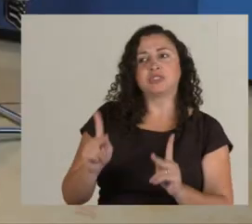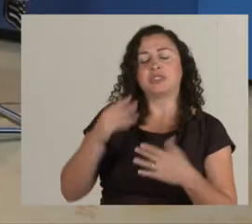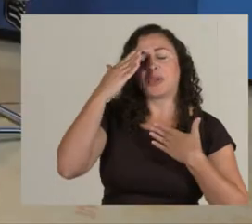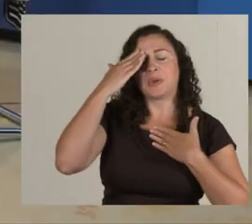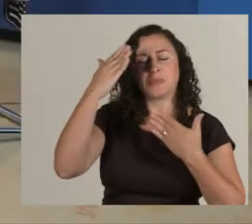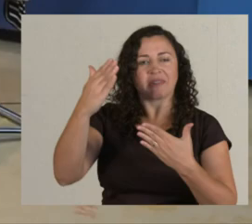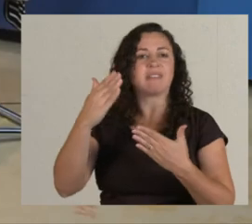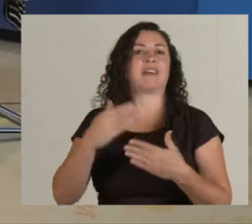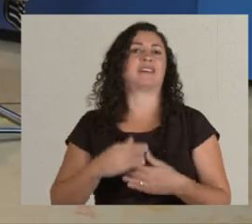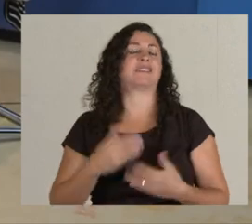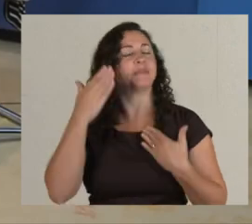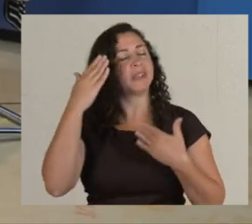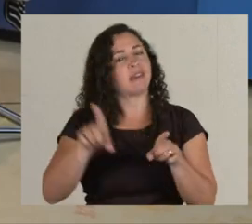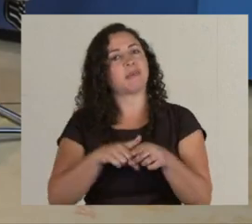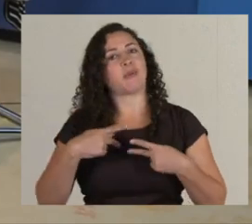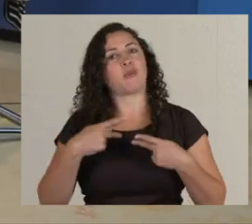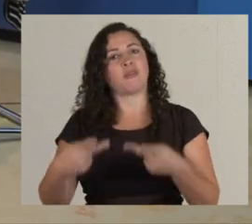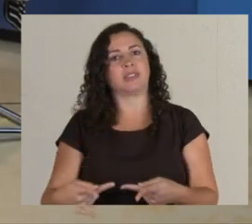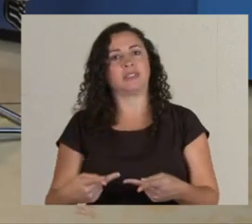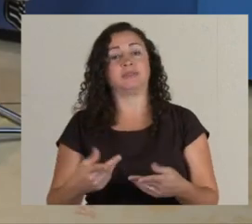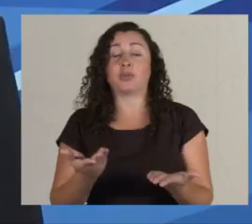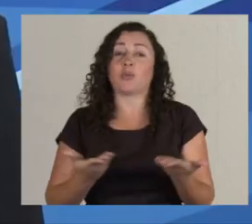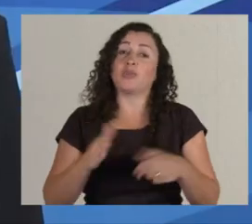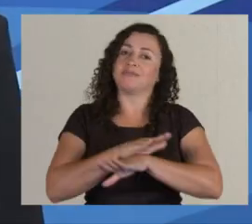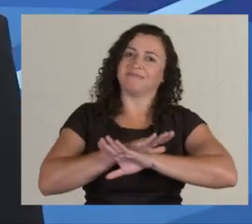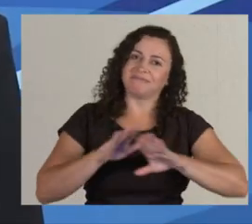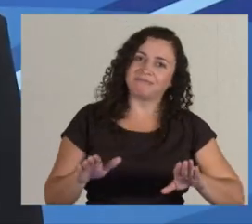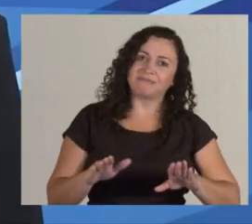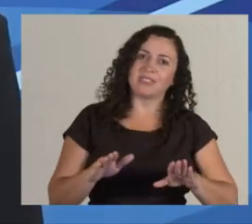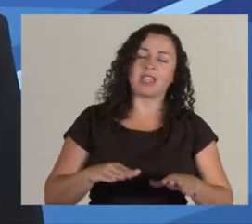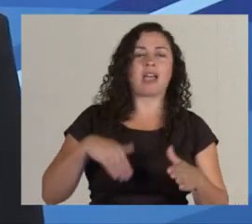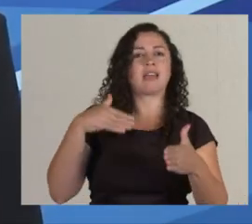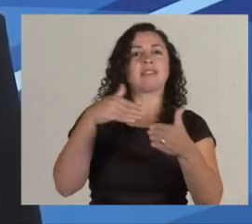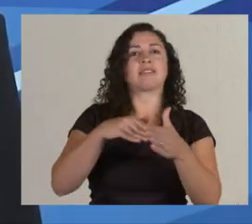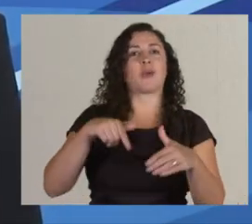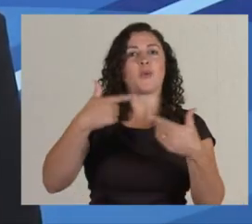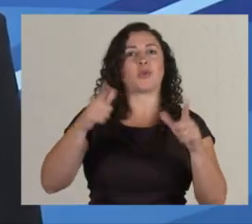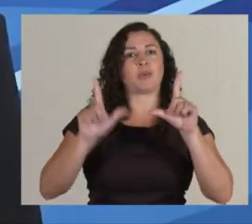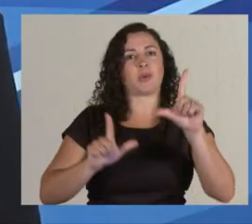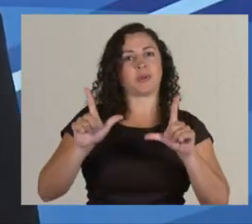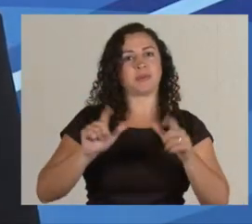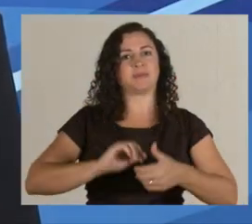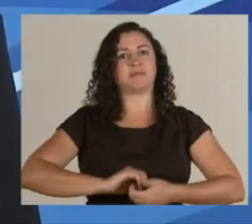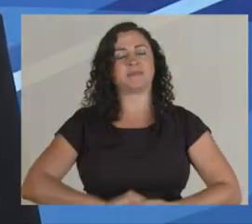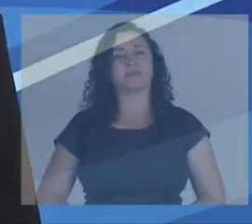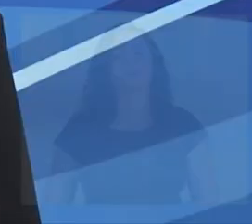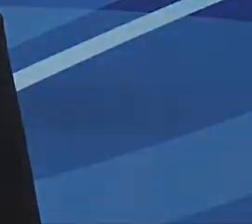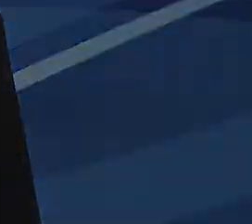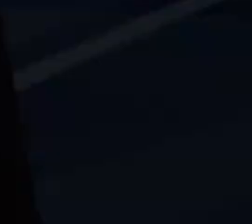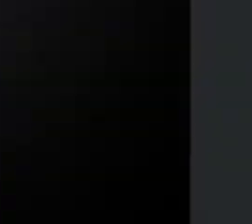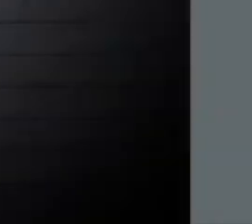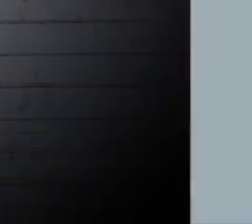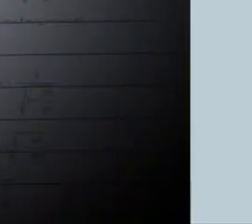Tá certo, voltaremos a discutir e obrigado pelo convite. Nós ficamos por aqui e até o próximo programa.